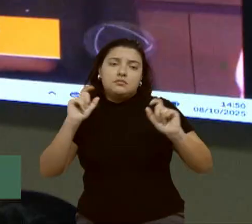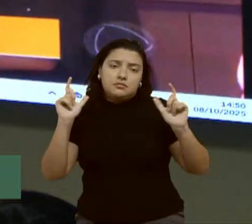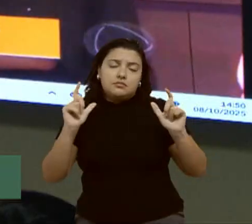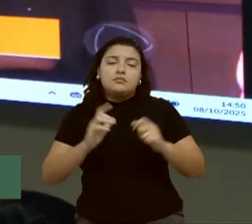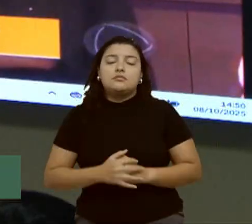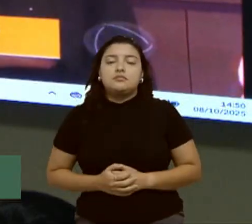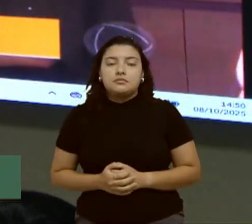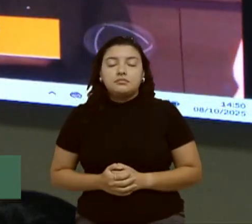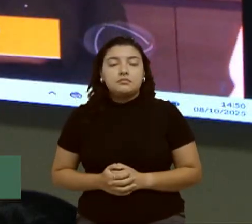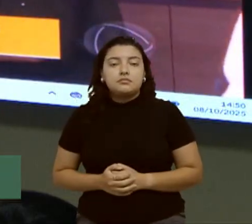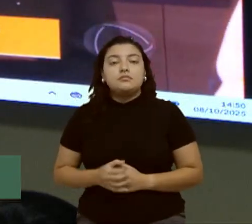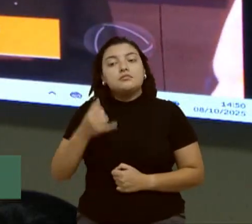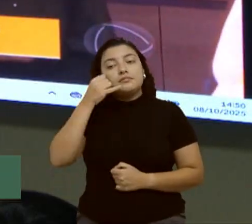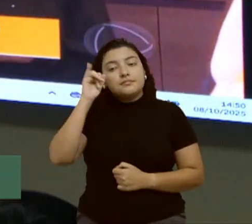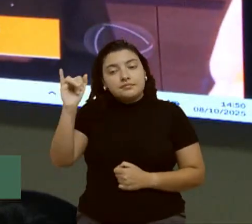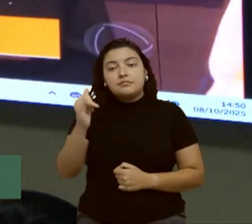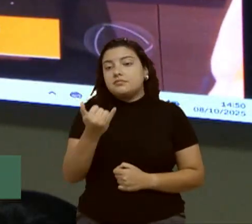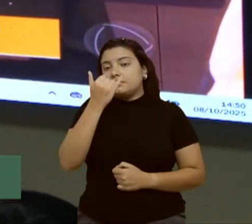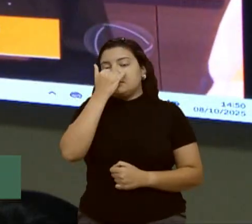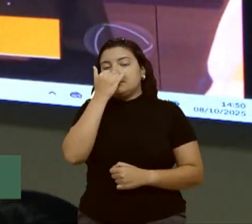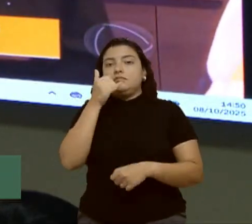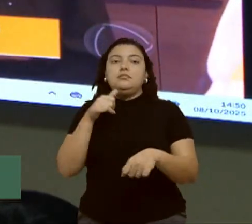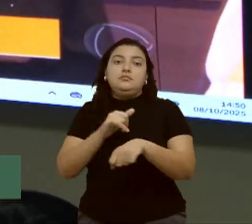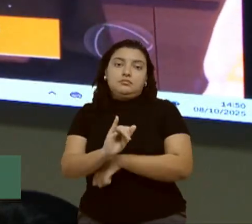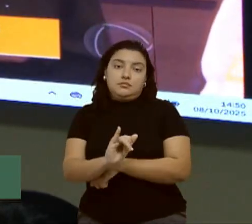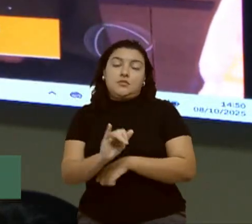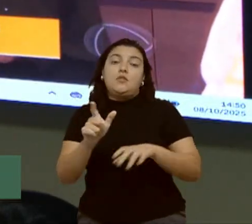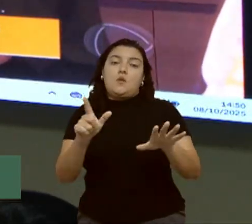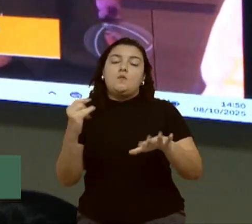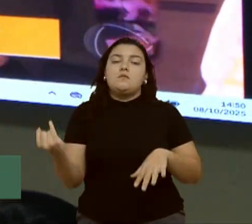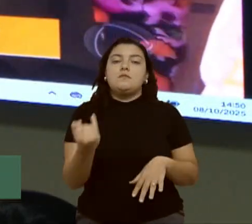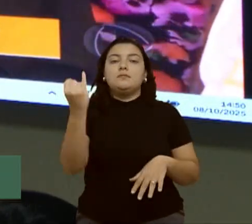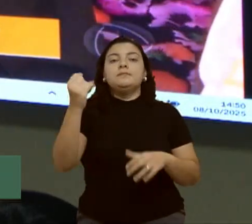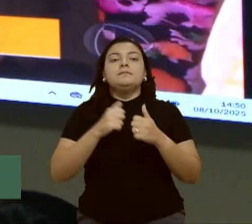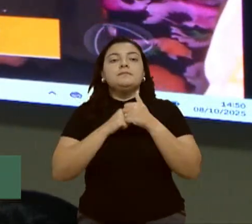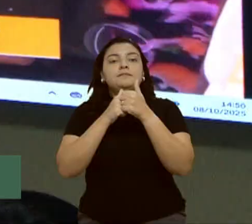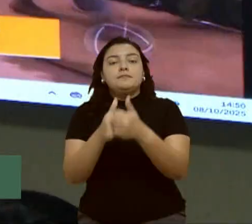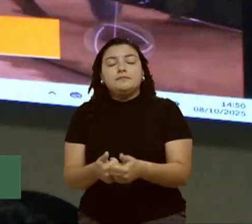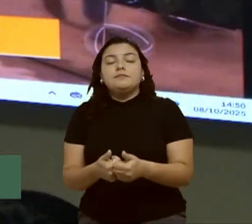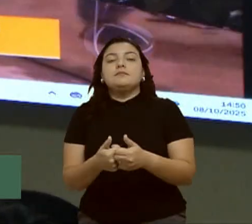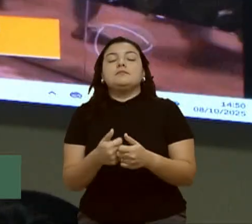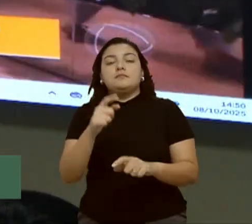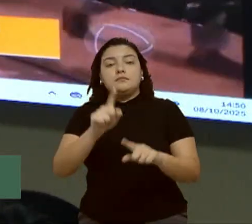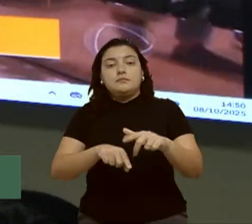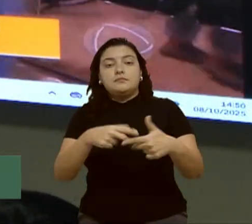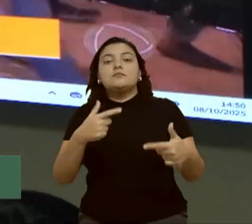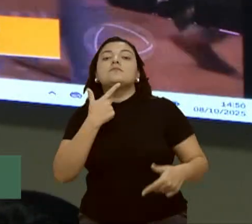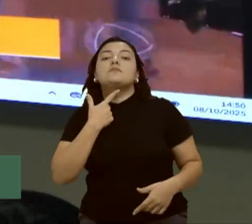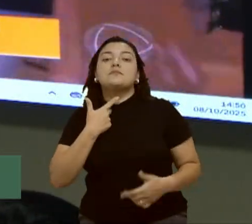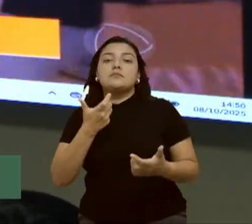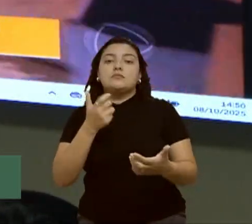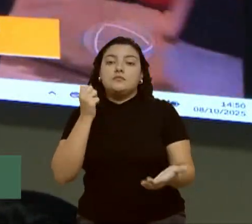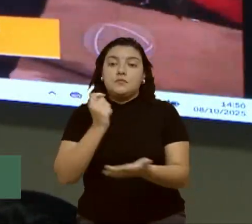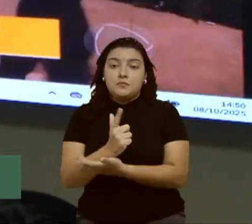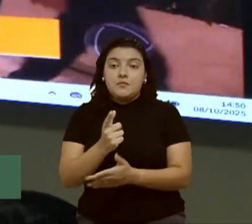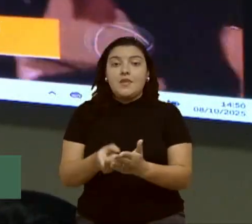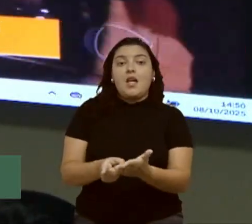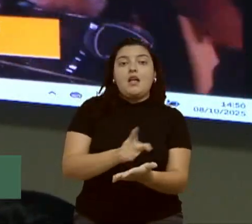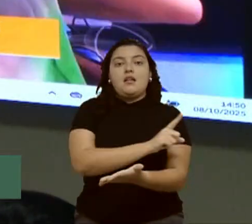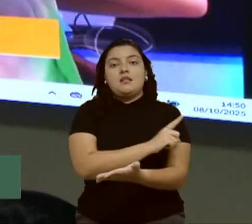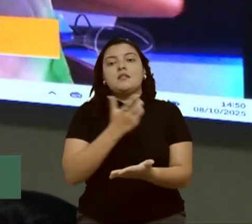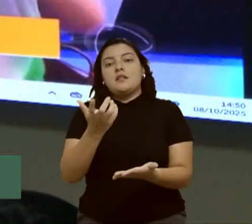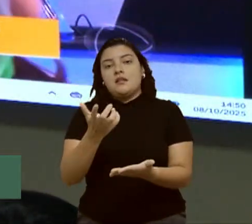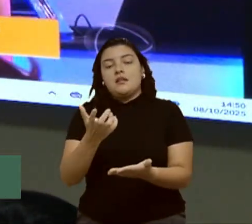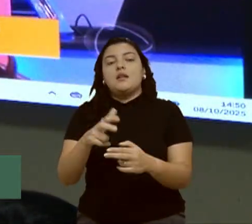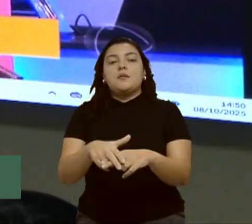período. Para não cair em fraudes, é importante acompanhar o preço dos produtos que deseja comprar com